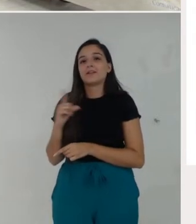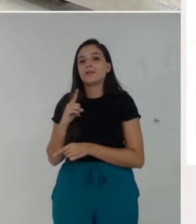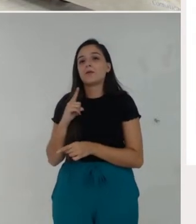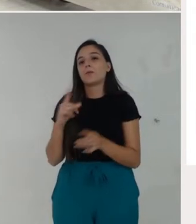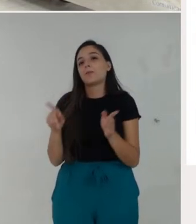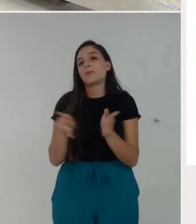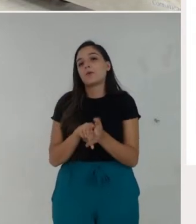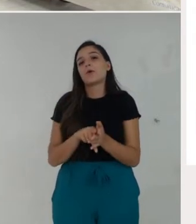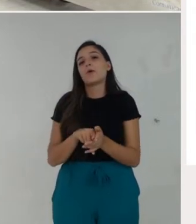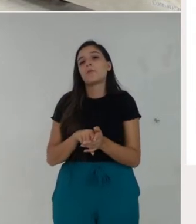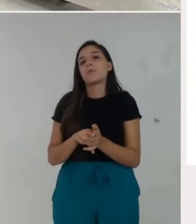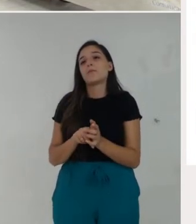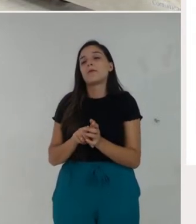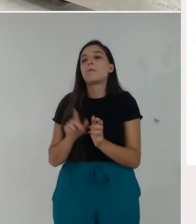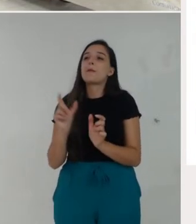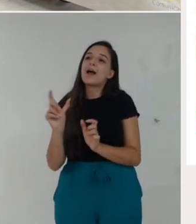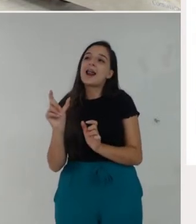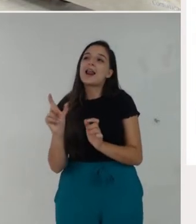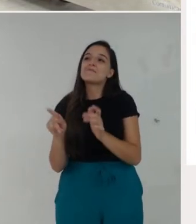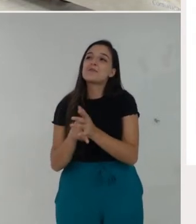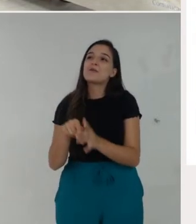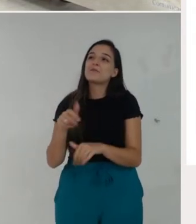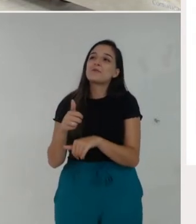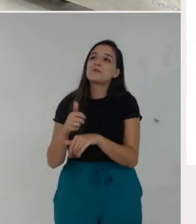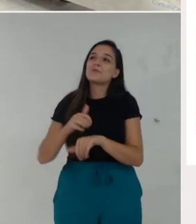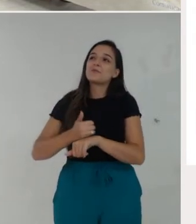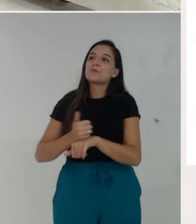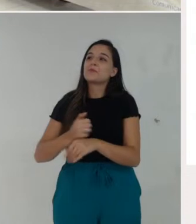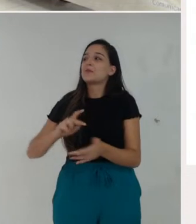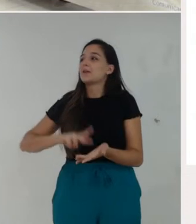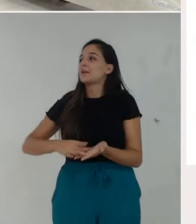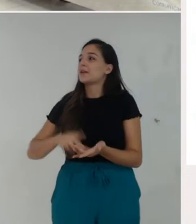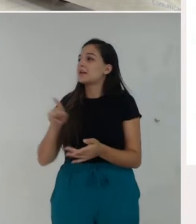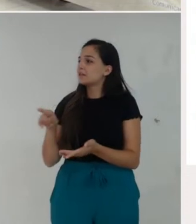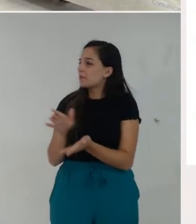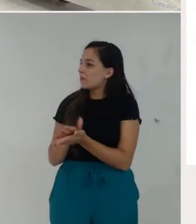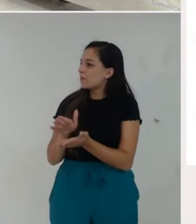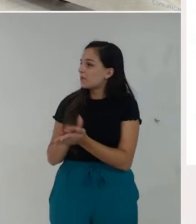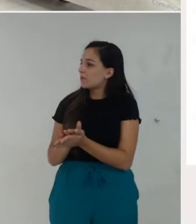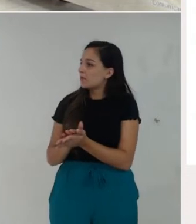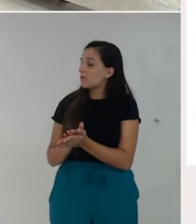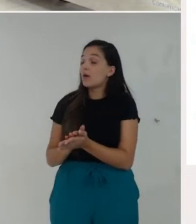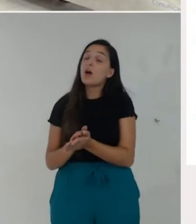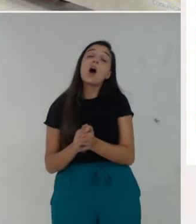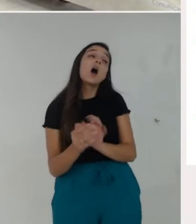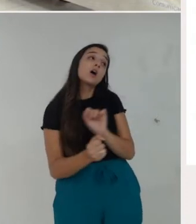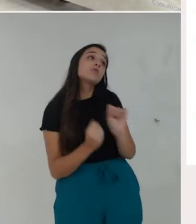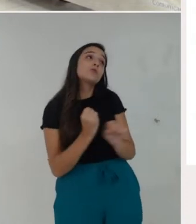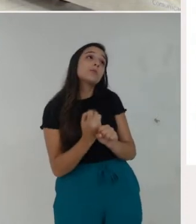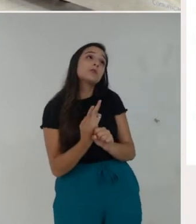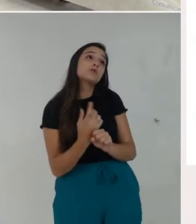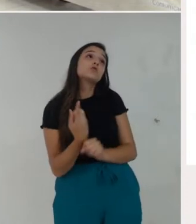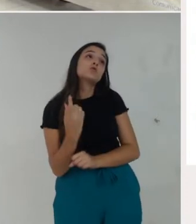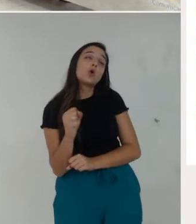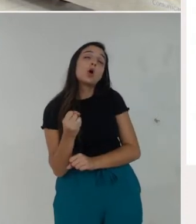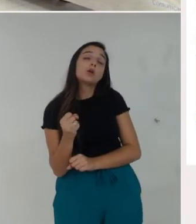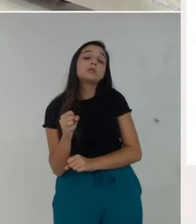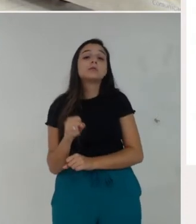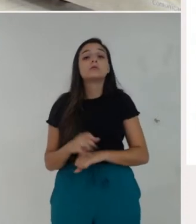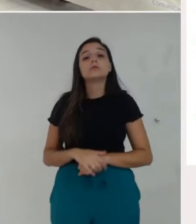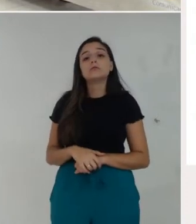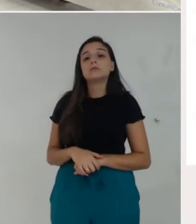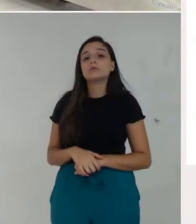trabalho de tradutor. Que ajudou a pensar. Que, mas esse foi publicado em 2018. Então, foi mais ou